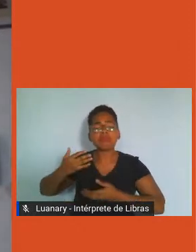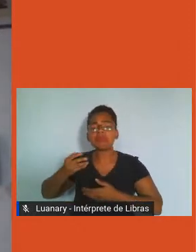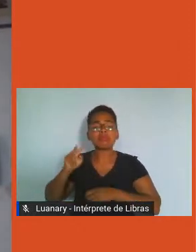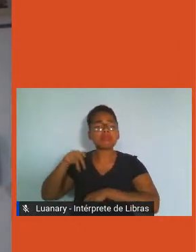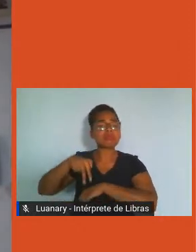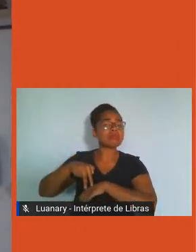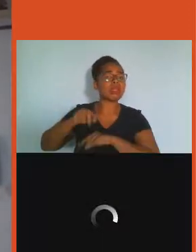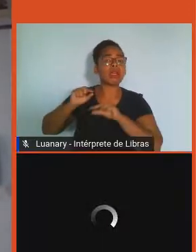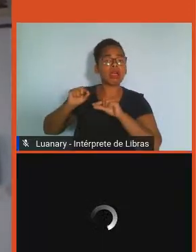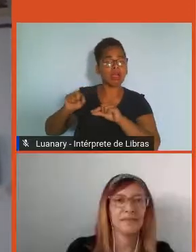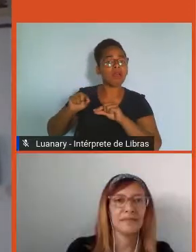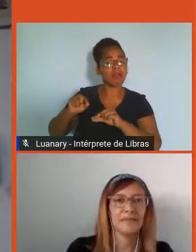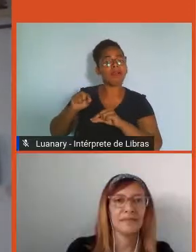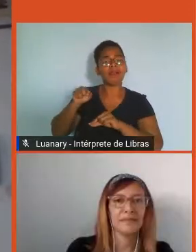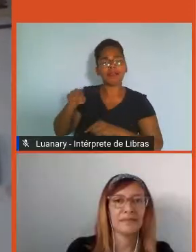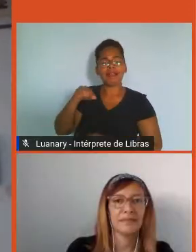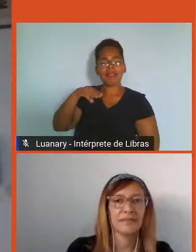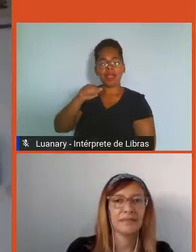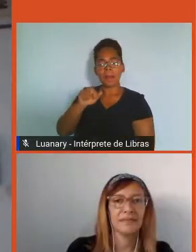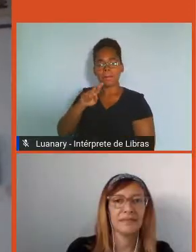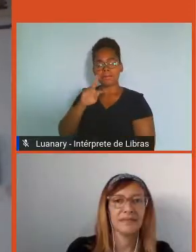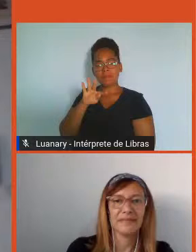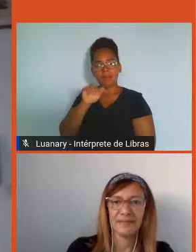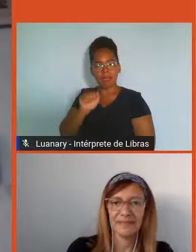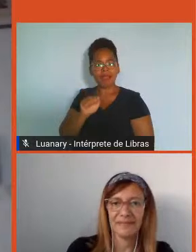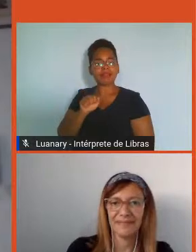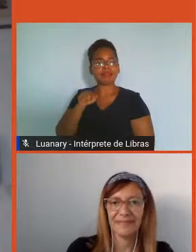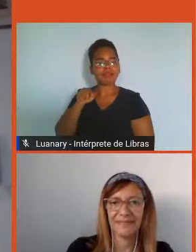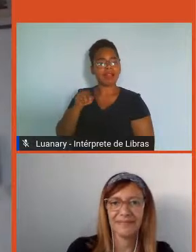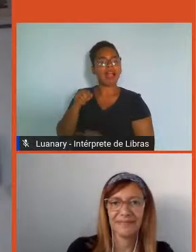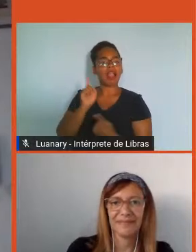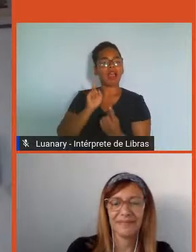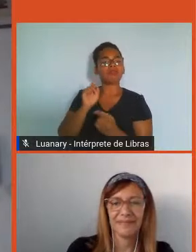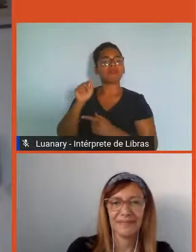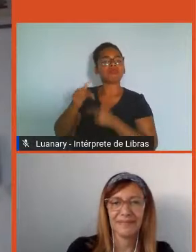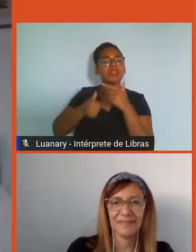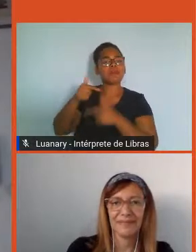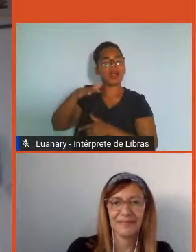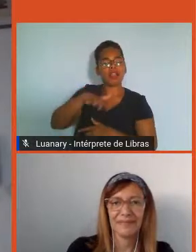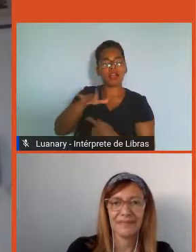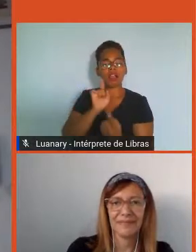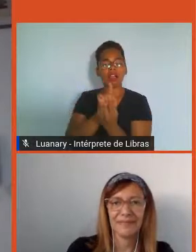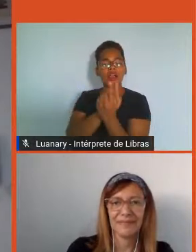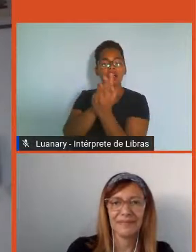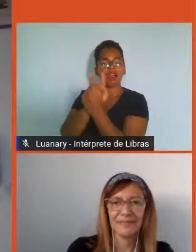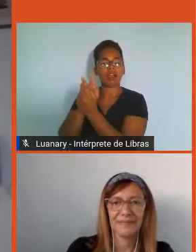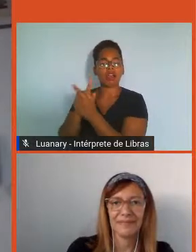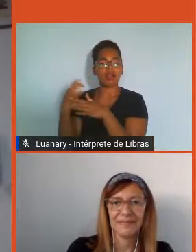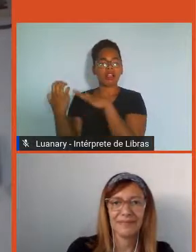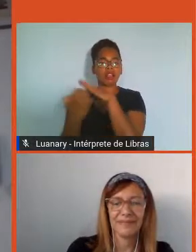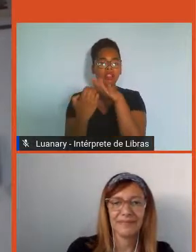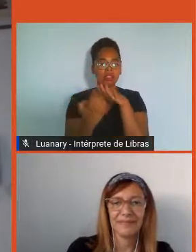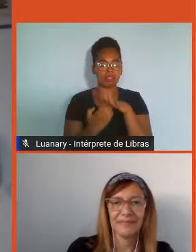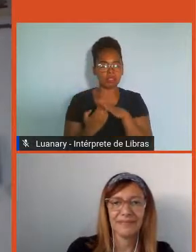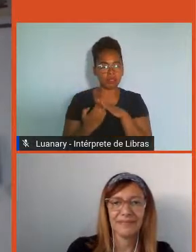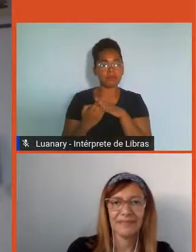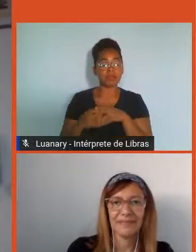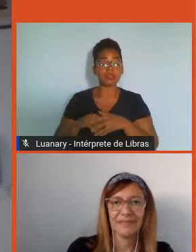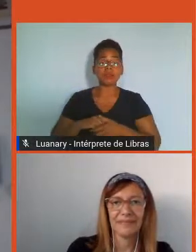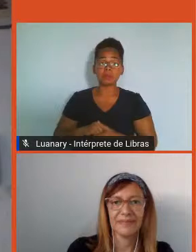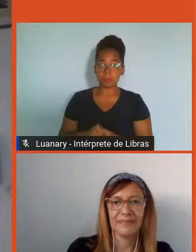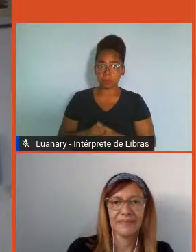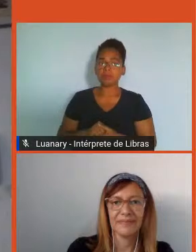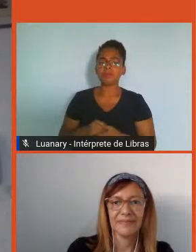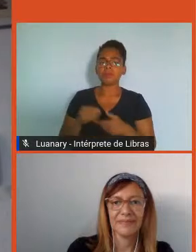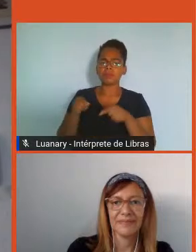eu apresento a Marta Pinheiro, que atende as empresas através da central de atendimento do SESC Pompeia, e com o qual